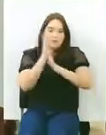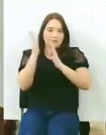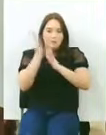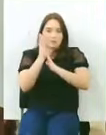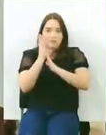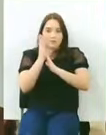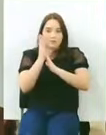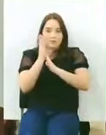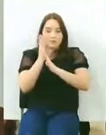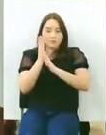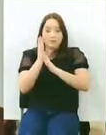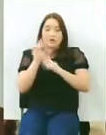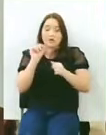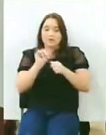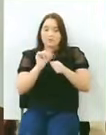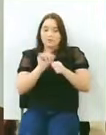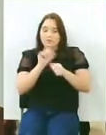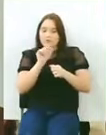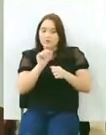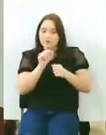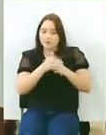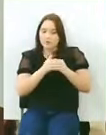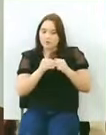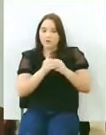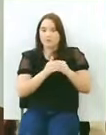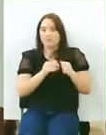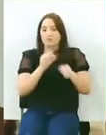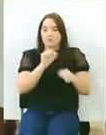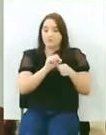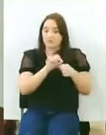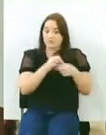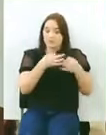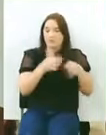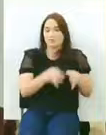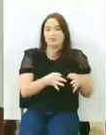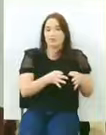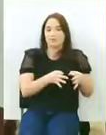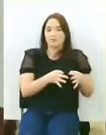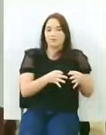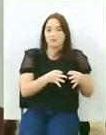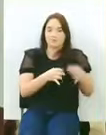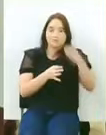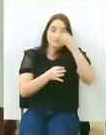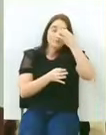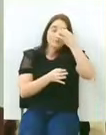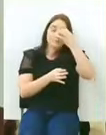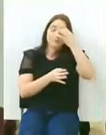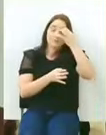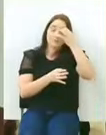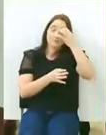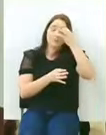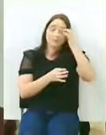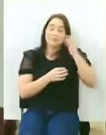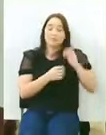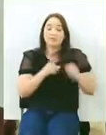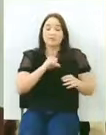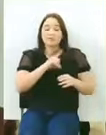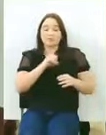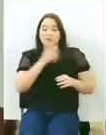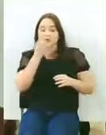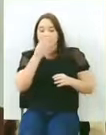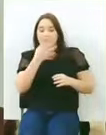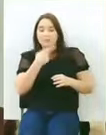Diante do louvor quer dizer fazer com zelo, fazer com determinação, fazer com